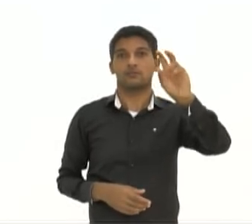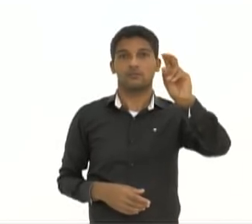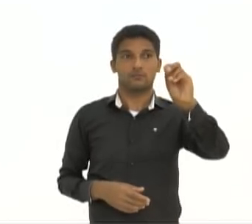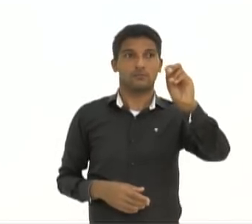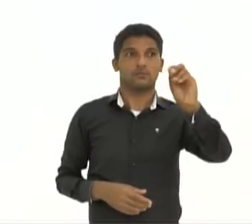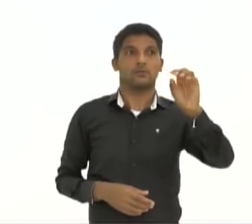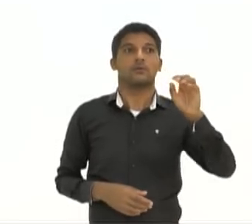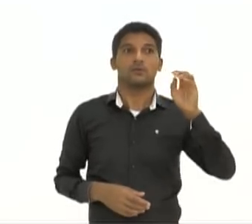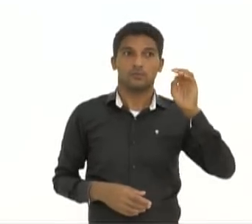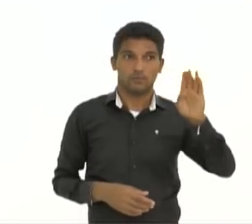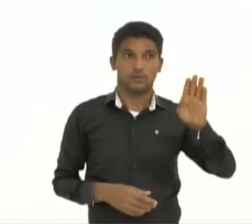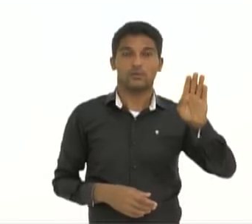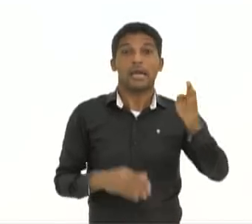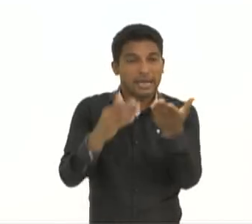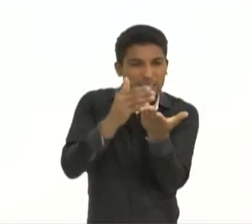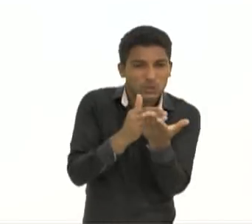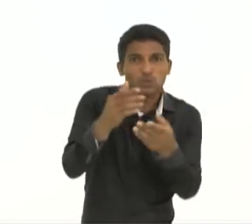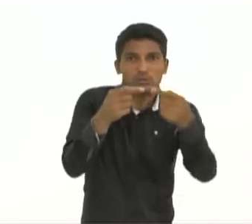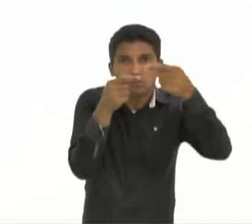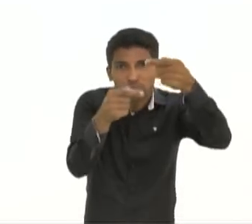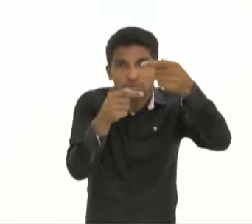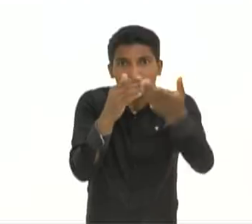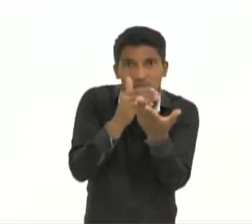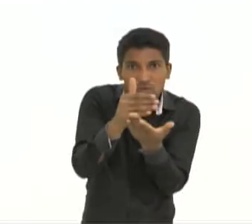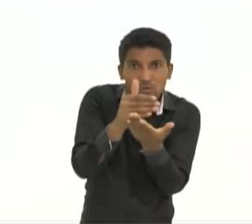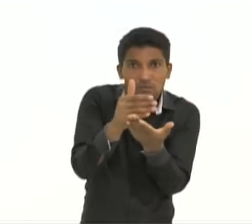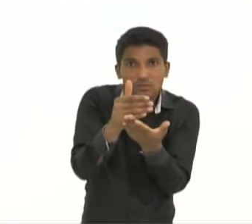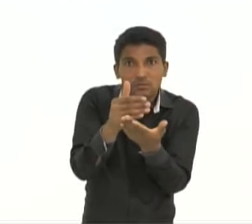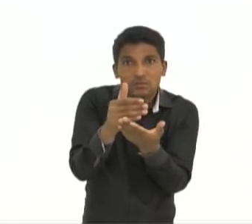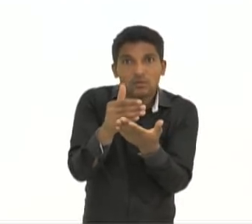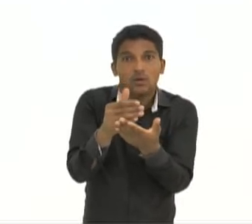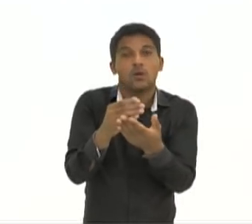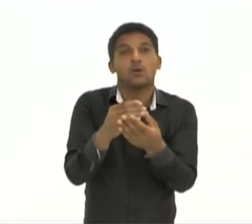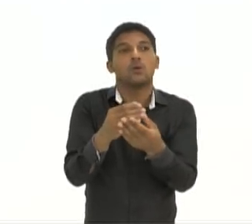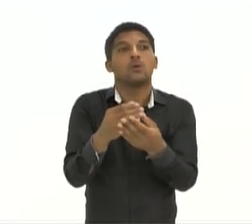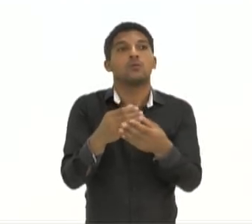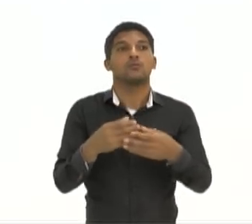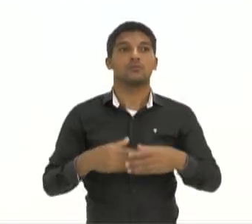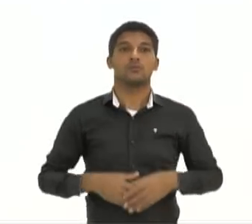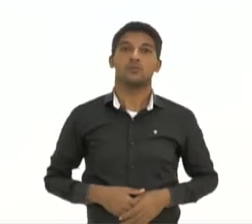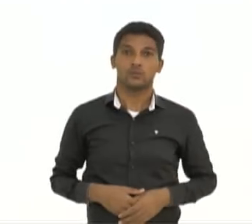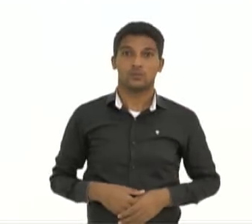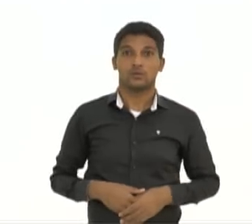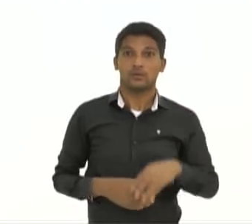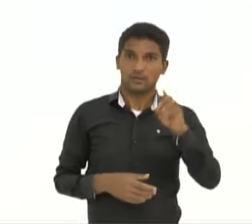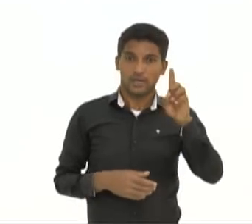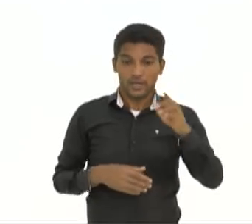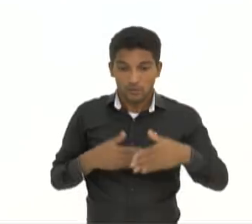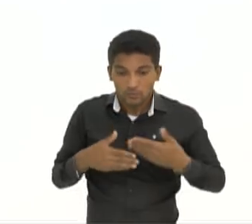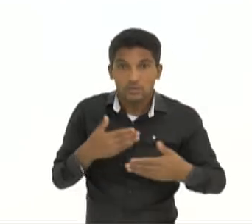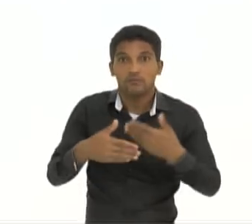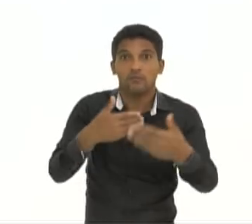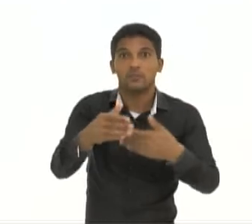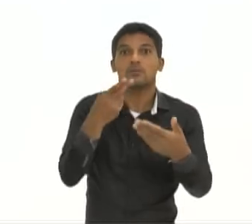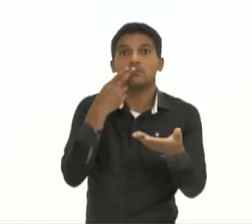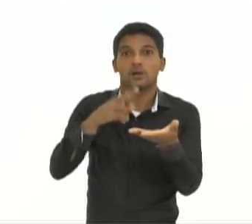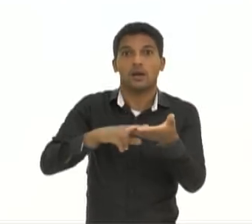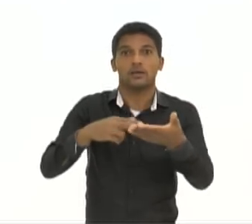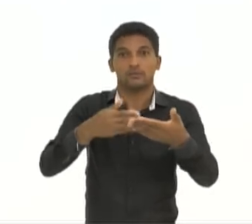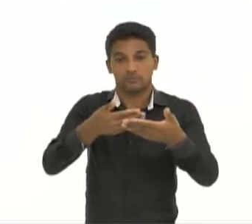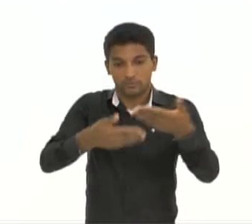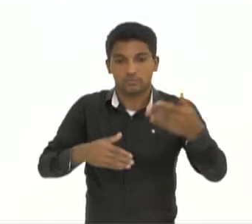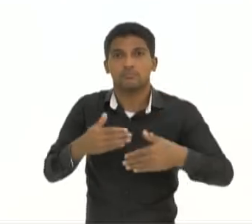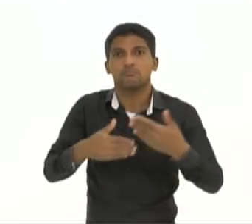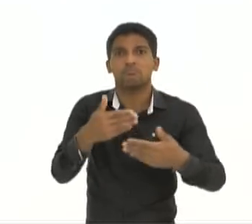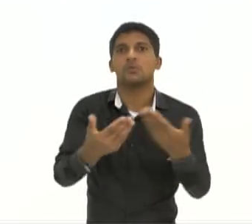o local onde se contextualiza a situação, ou D, o desenvolvimento e possíveis formas de solucionar. Aí mais um tempinho